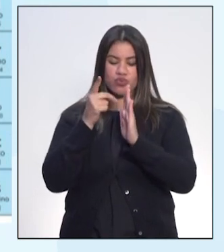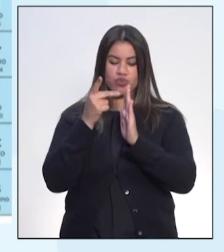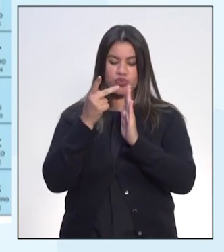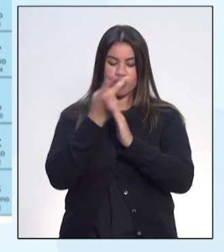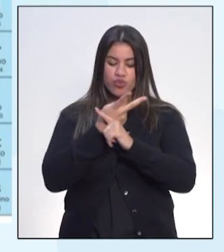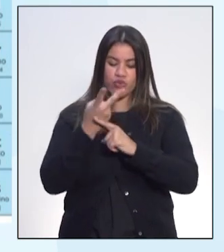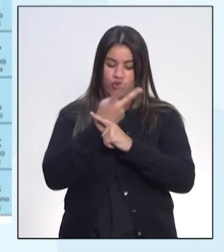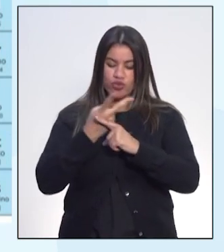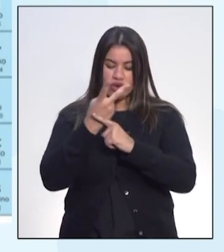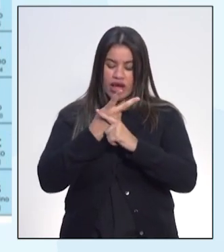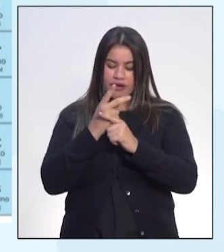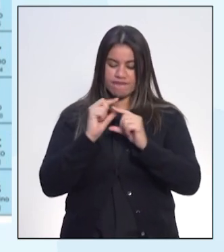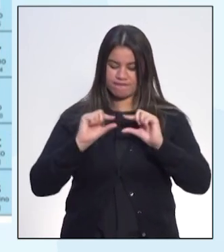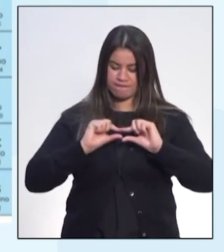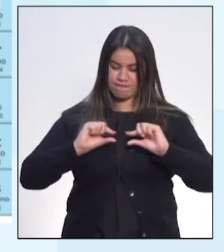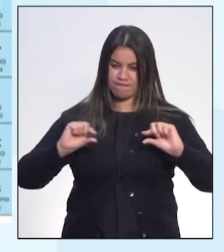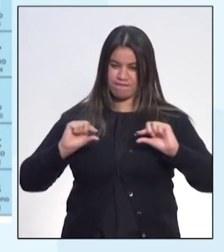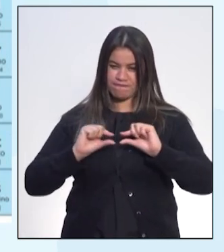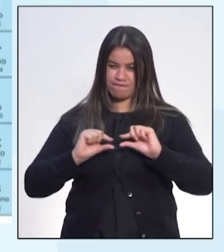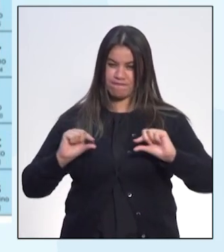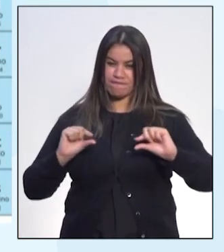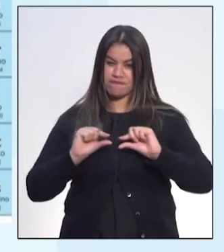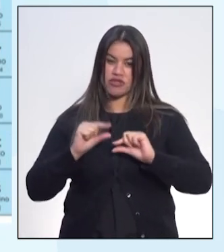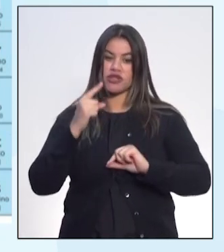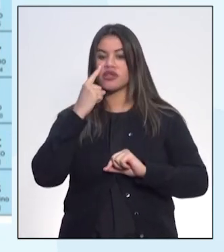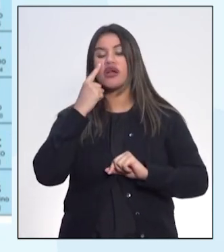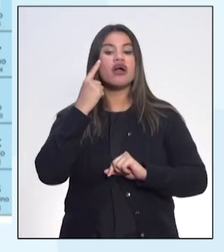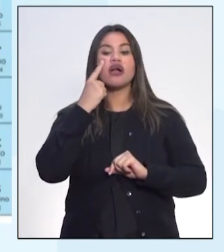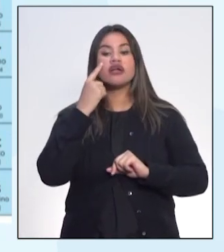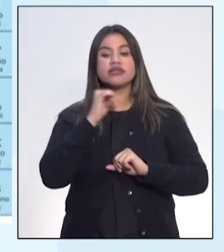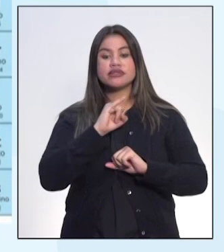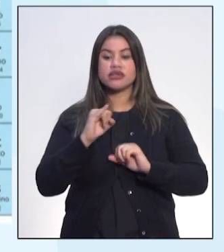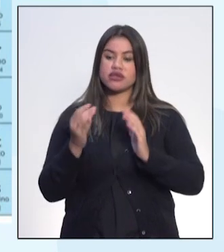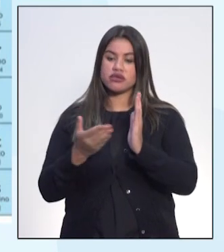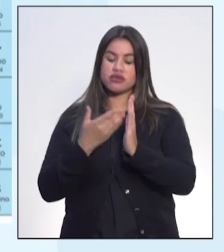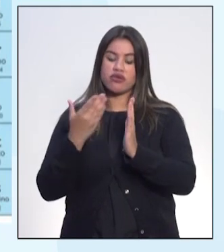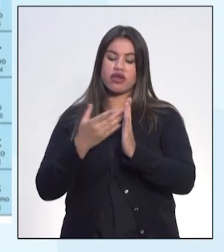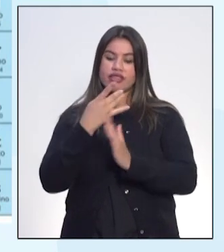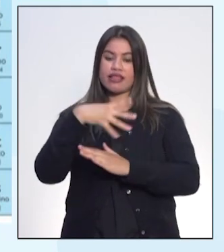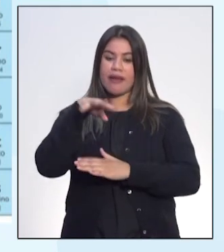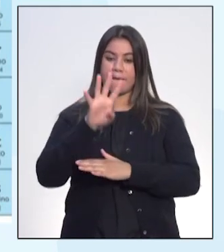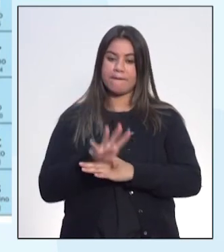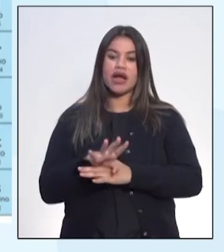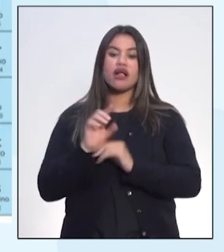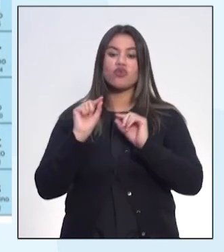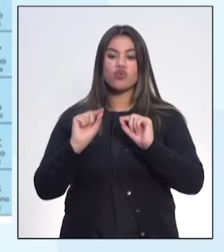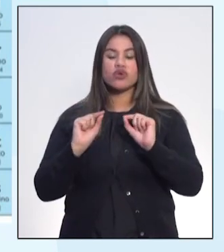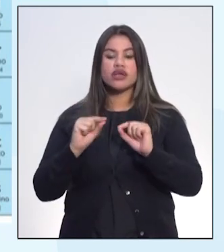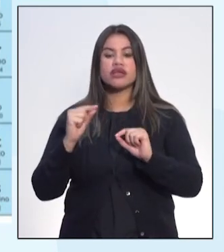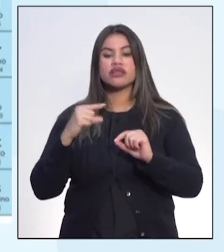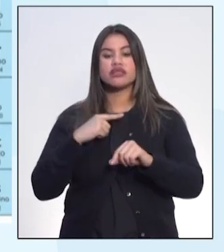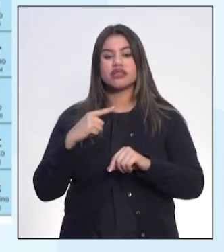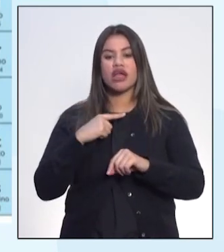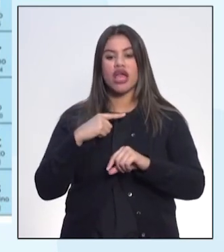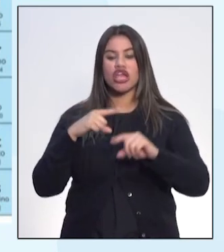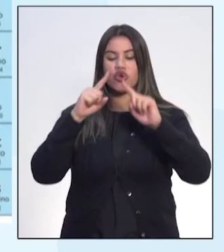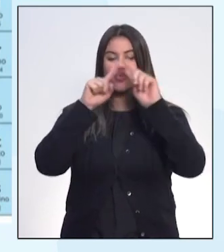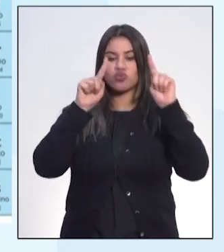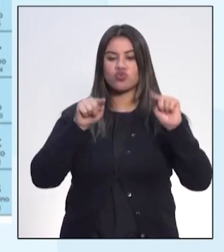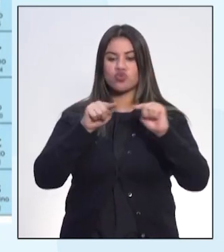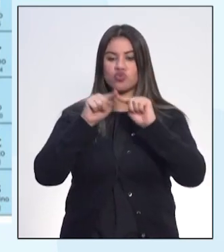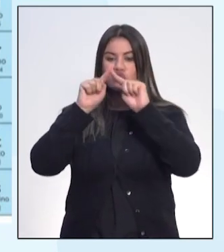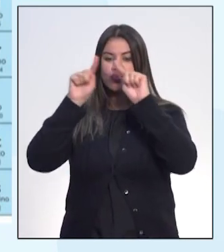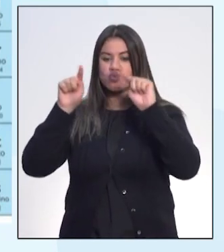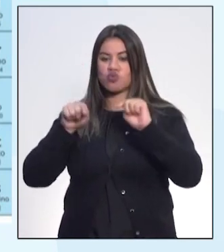né? A minha tabela está um pouquinho pequena aí, mas se vocês tiverem a tabela em mãos, vocês vão ver que aqui no meu exemplo eu tenho lá um quadrinho que